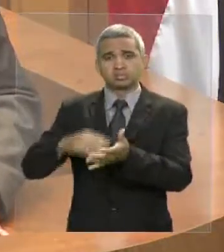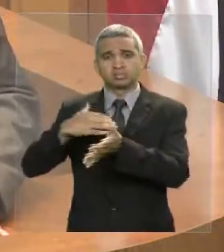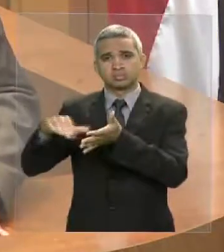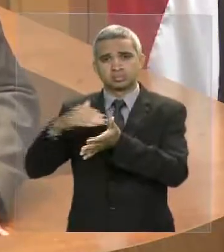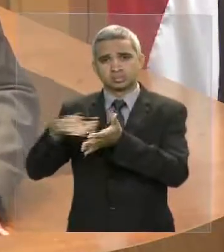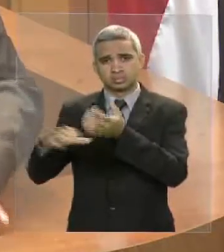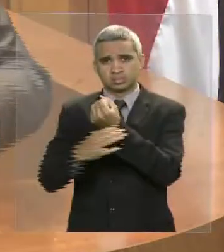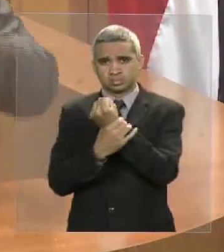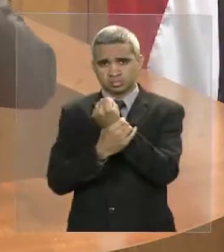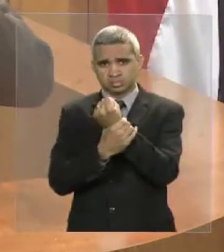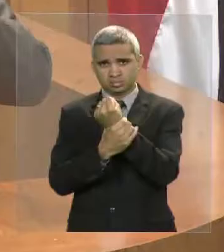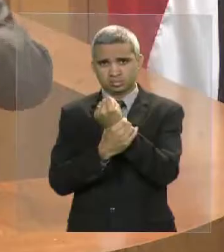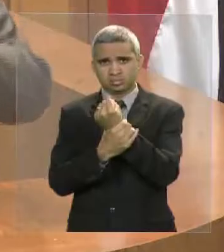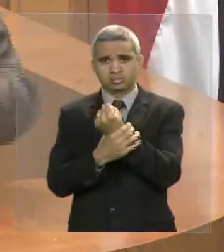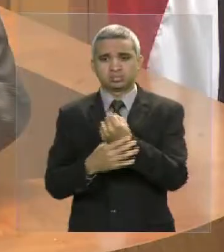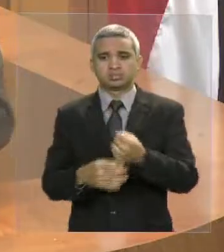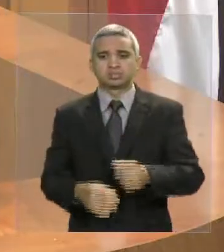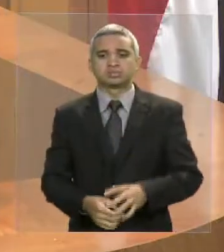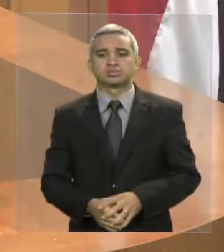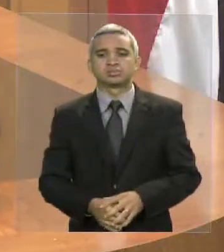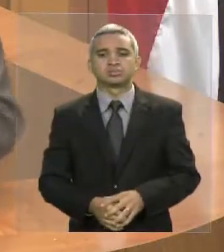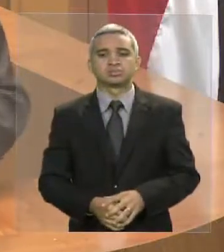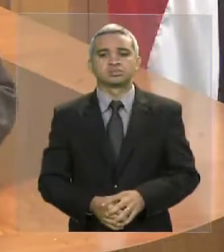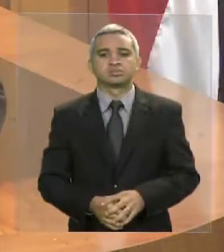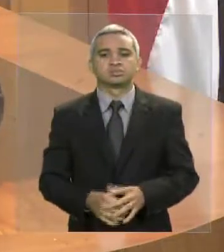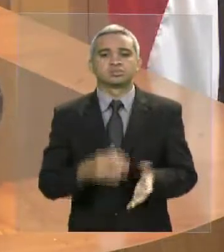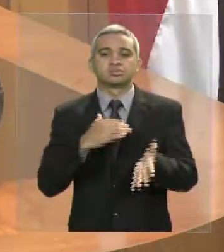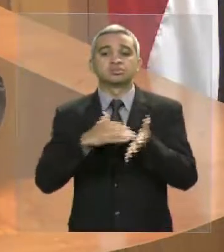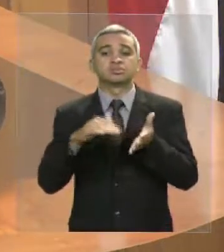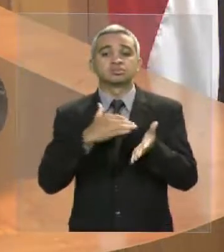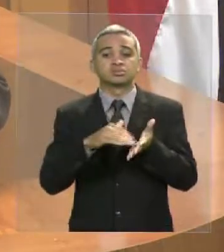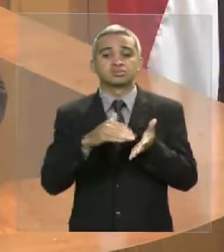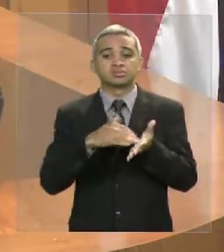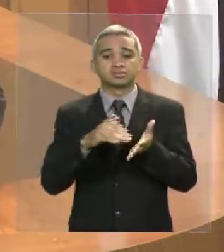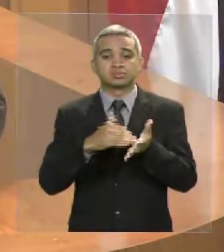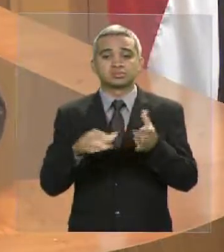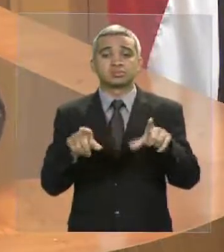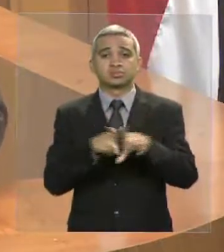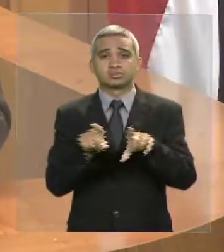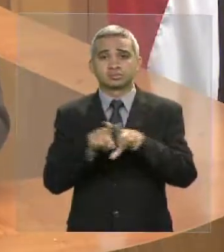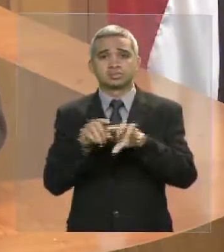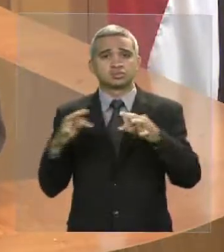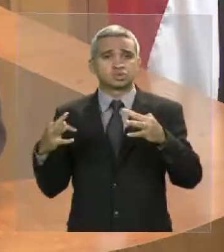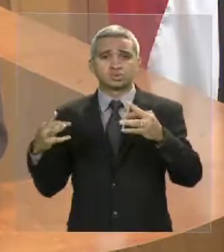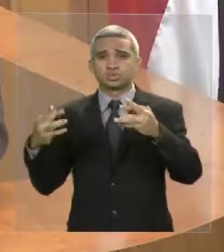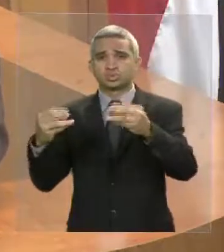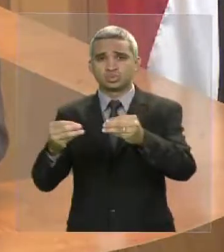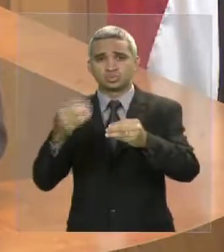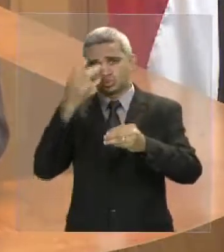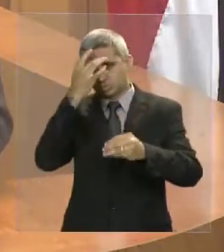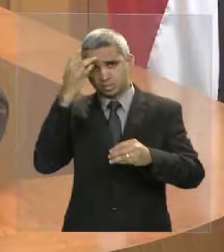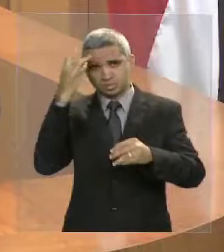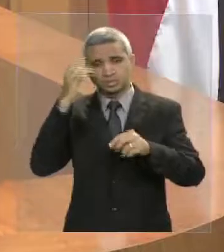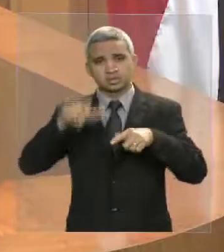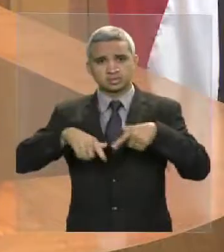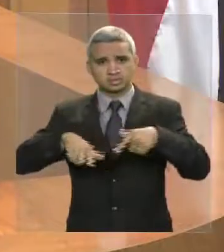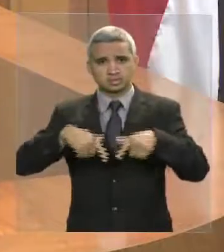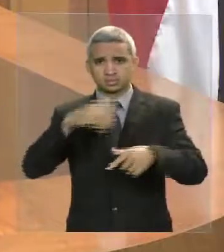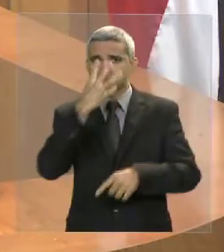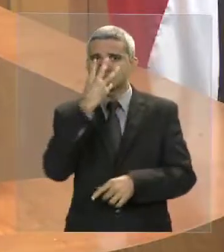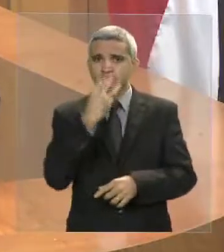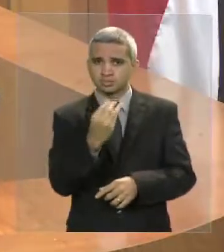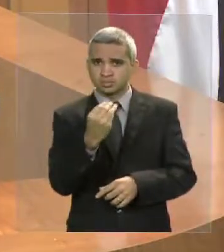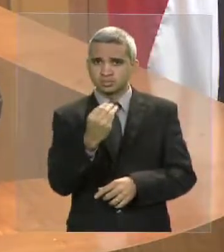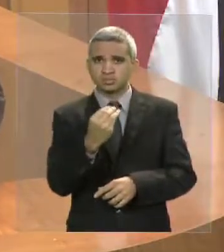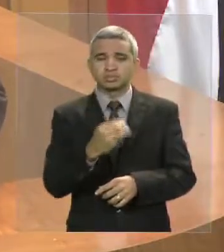com o próprio secretário e um conjunto de operadores do transporte alternativo para falar sobre